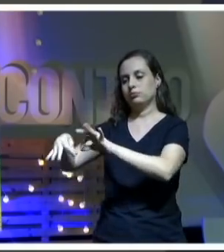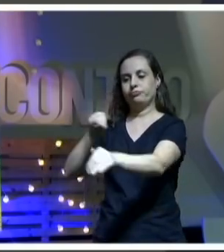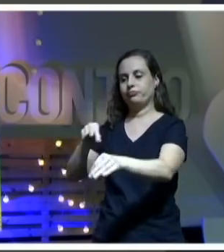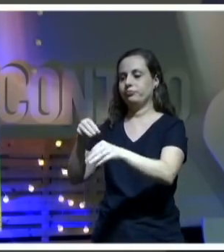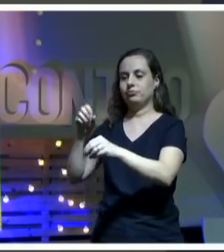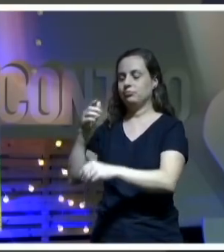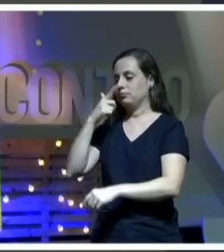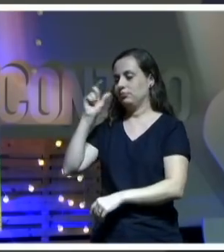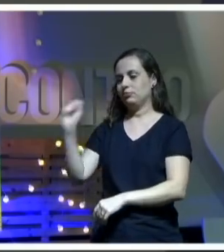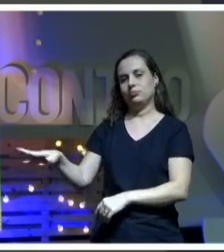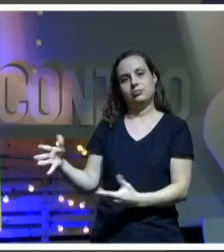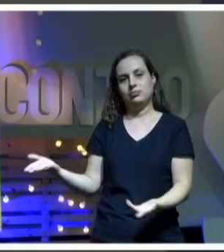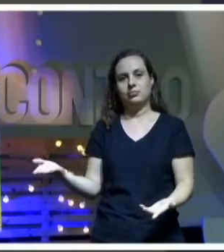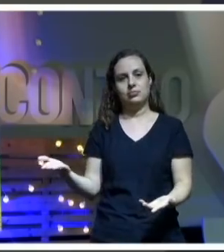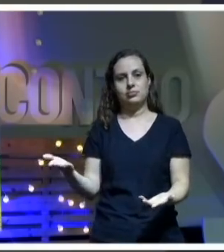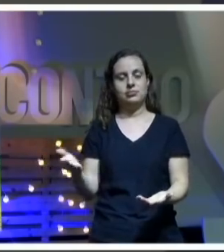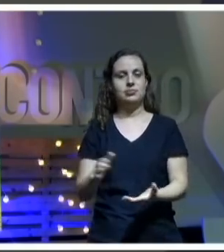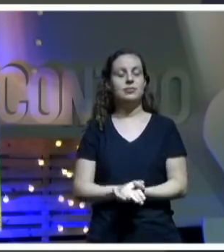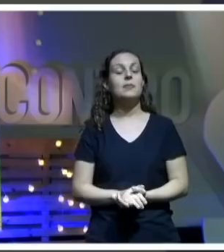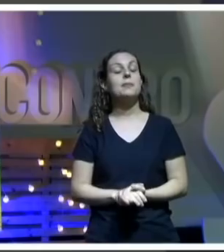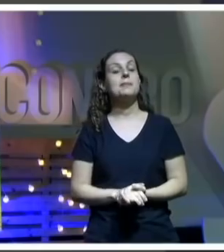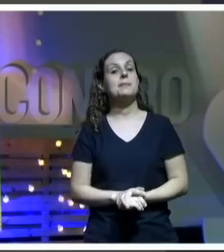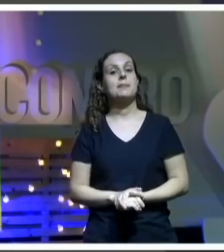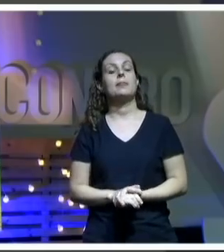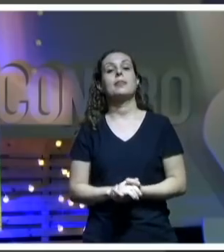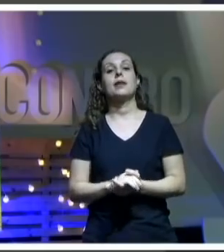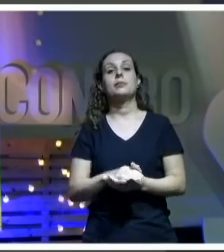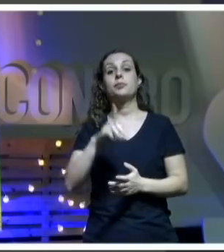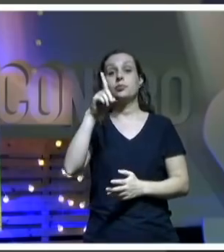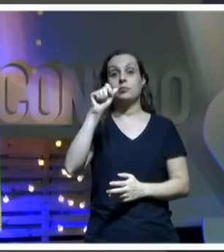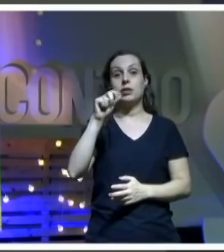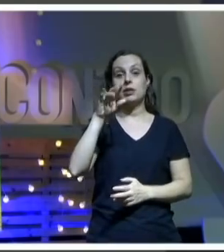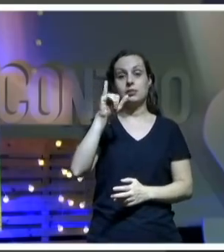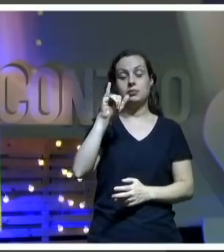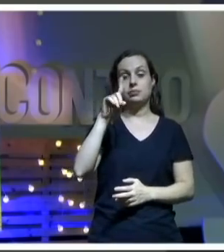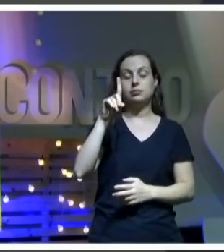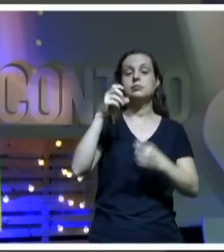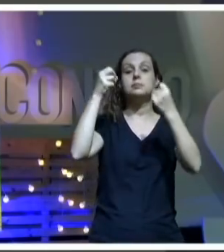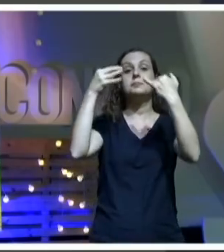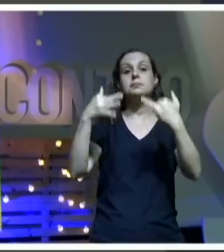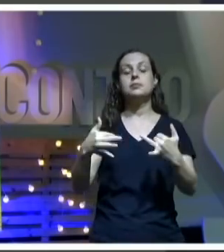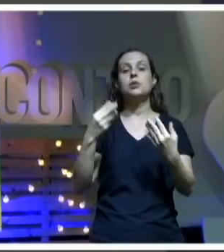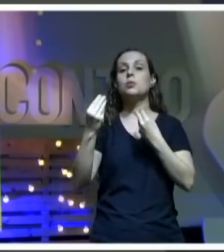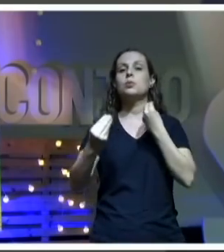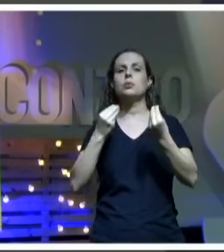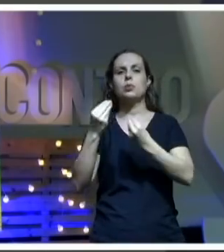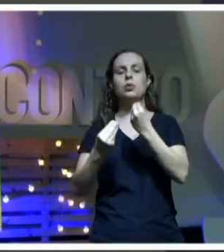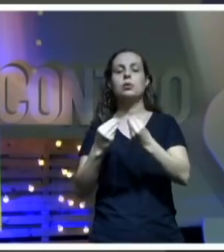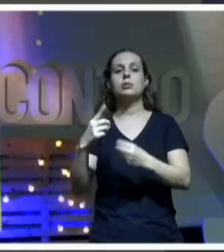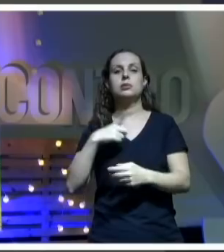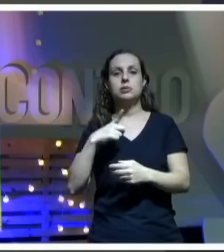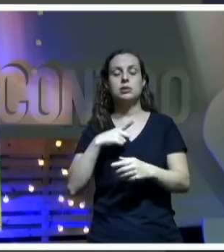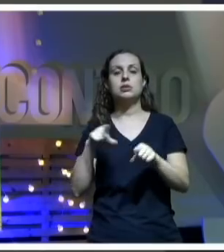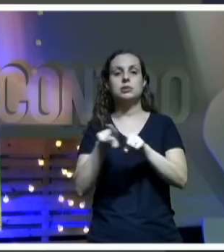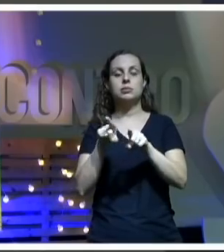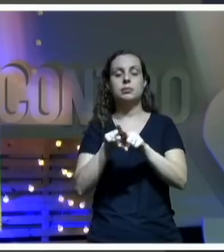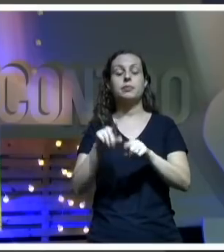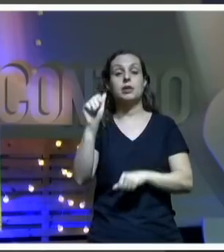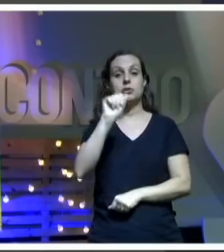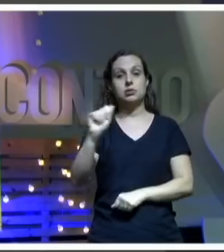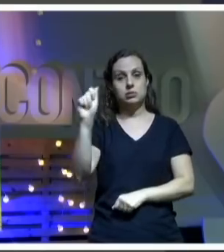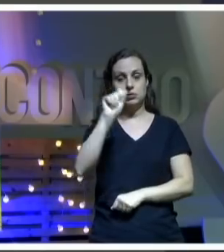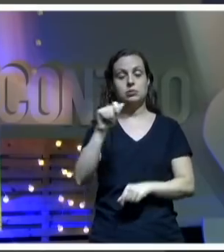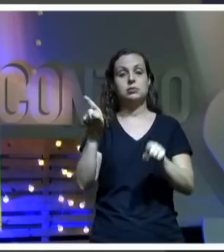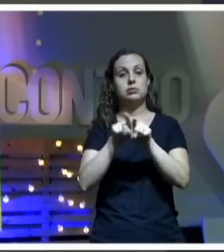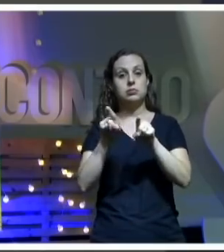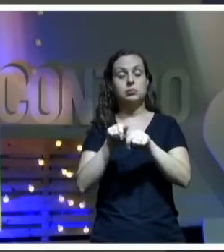panadés doutorado seu mas o desvio nos conta a história como que a ets aquela associação americana cabeça